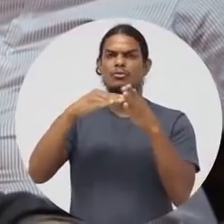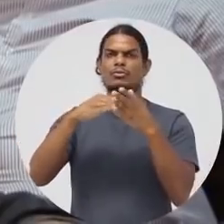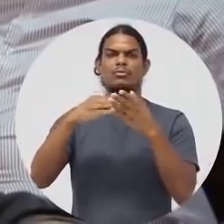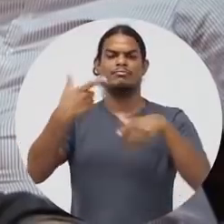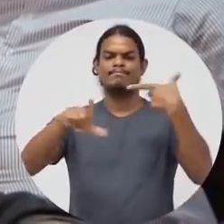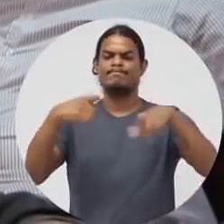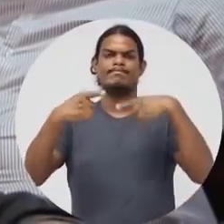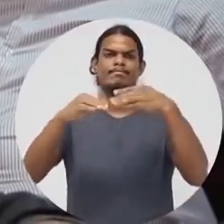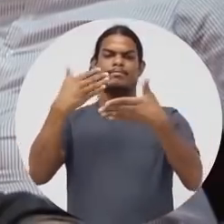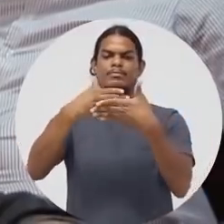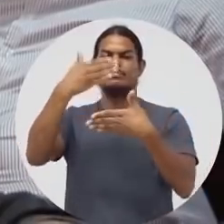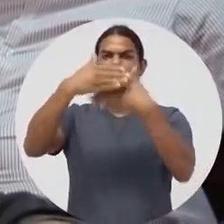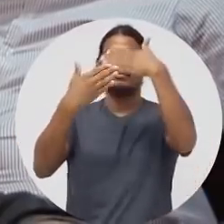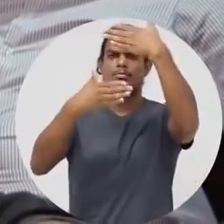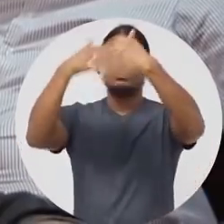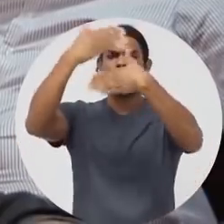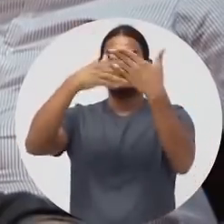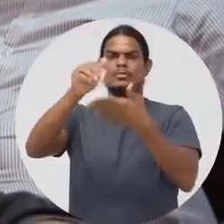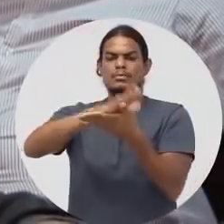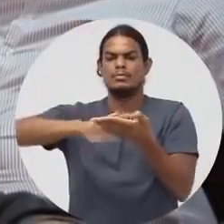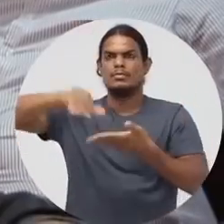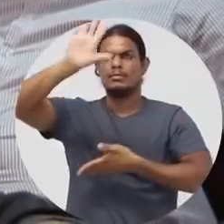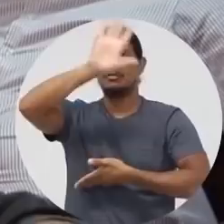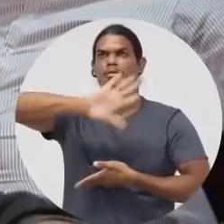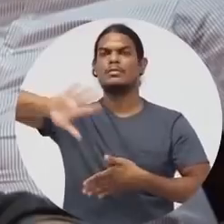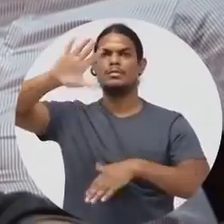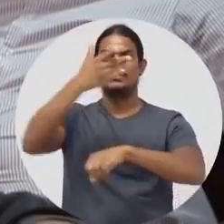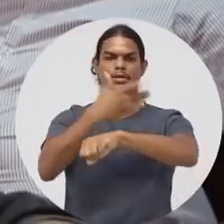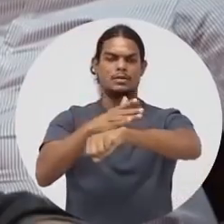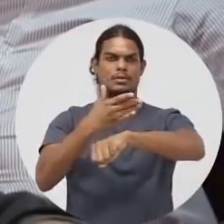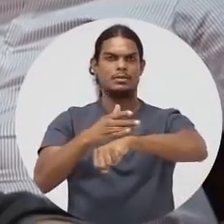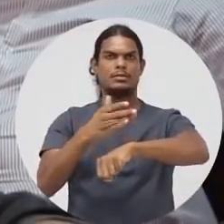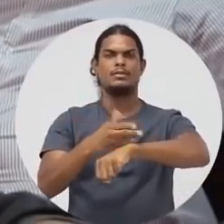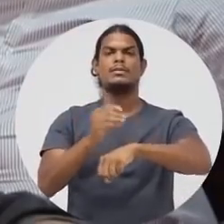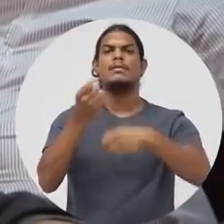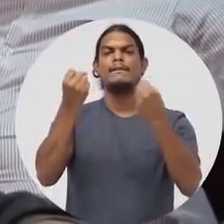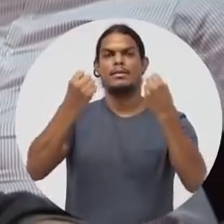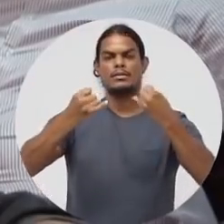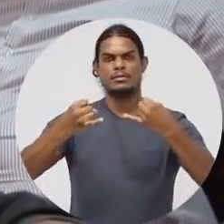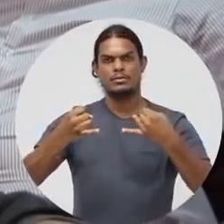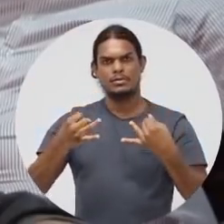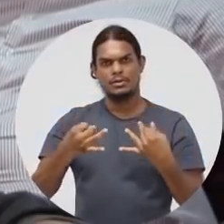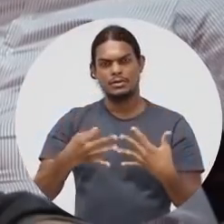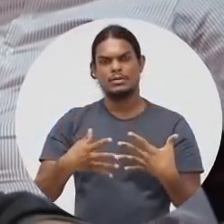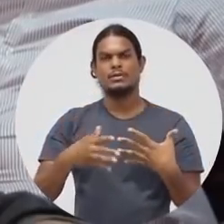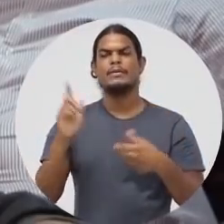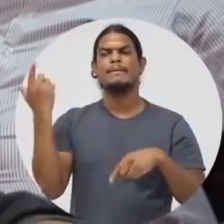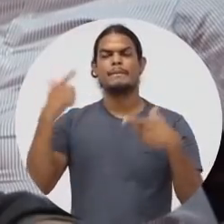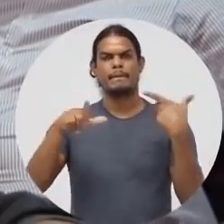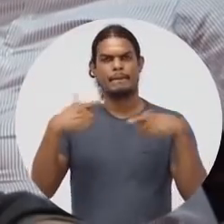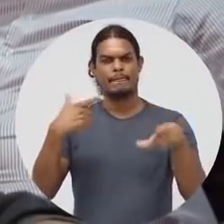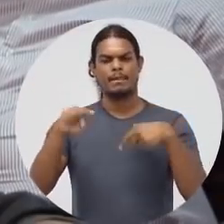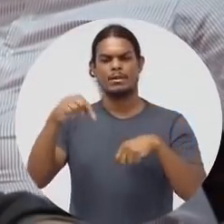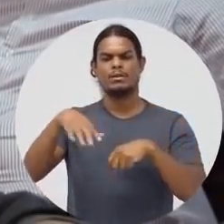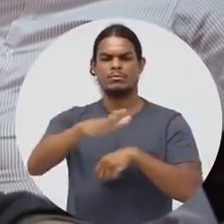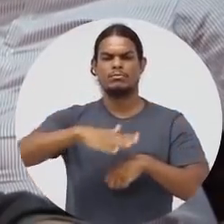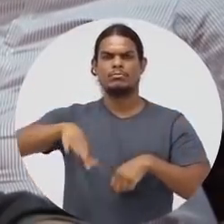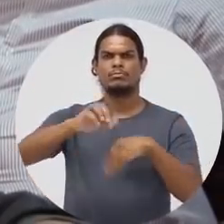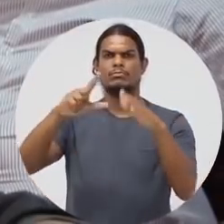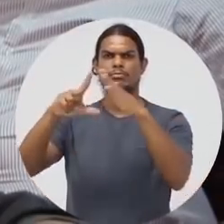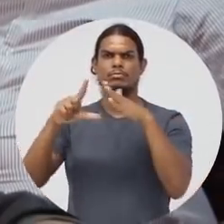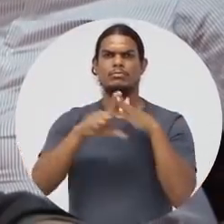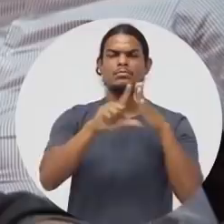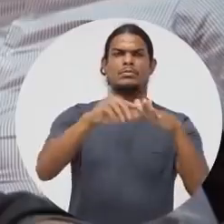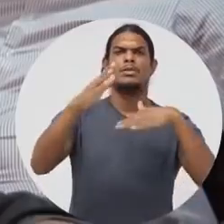gesso industrial, de construção. E ele vai falar para nós. Ele trabalha nessa área de logística, é um